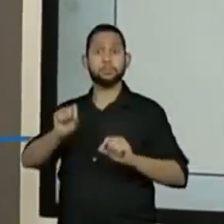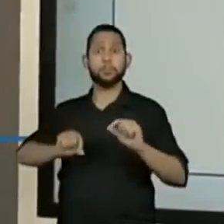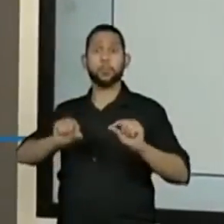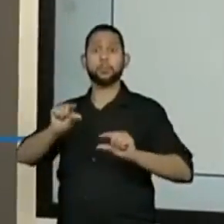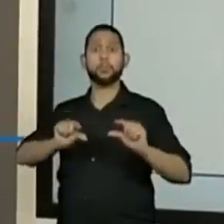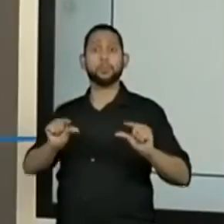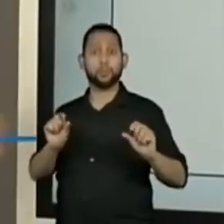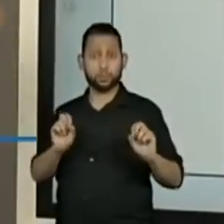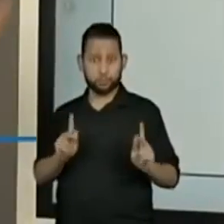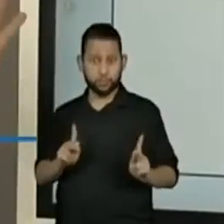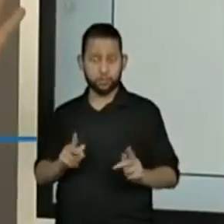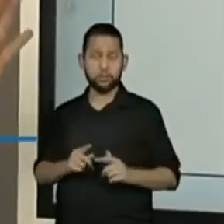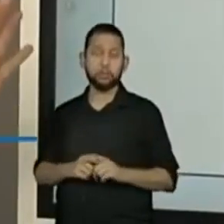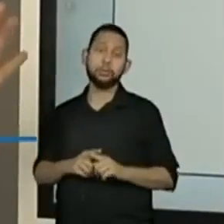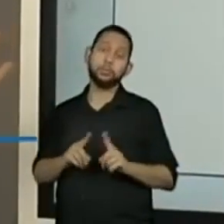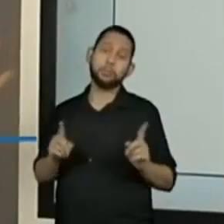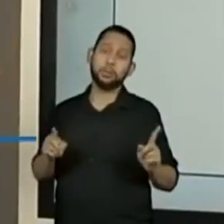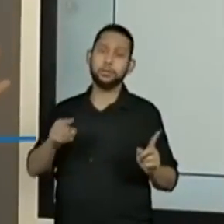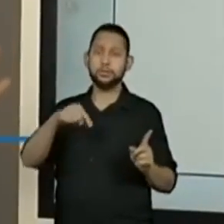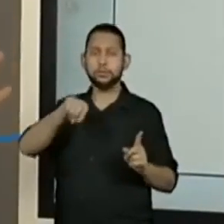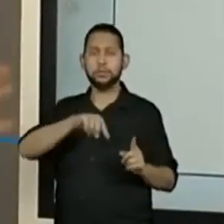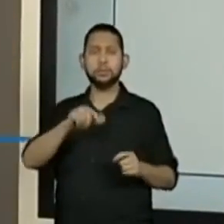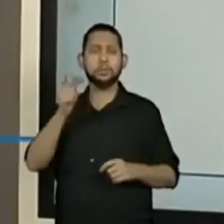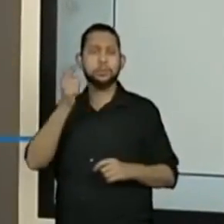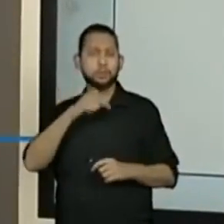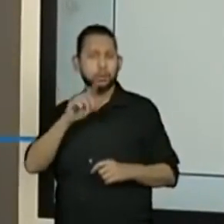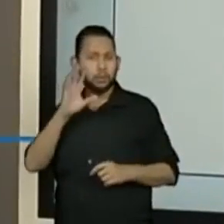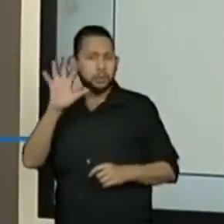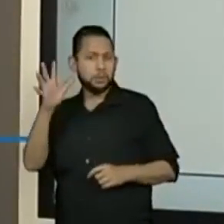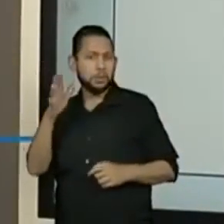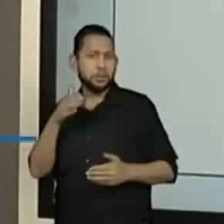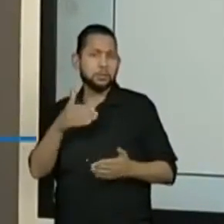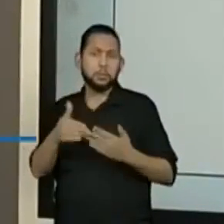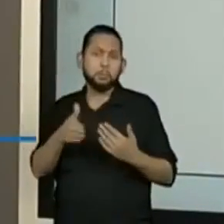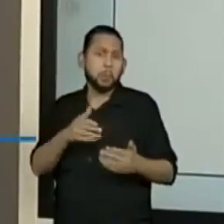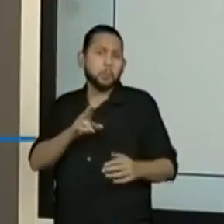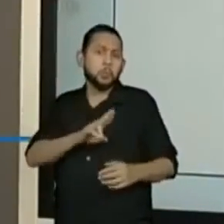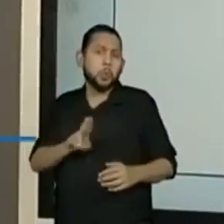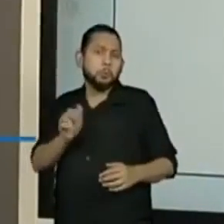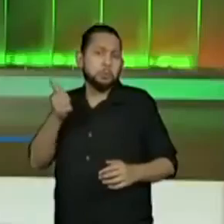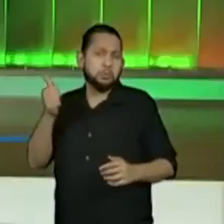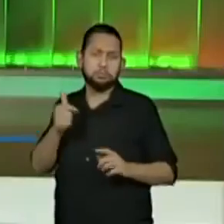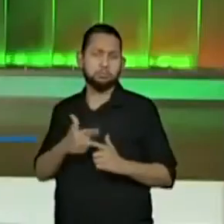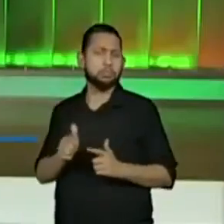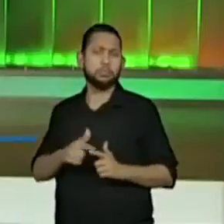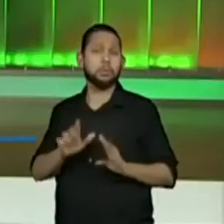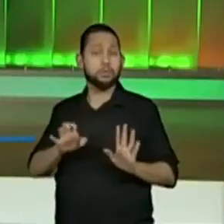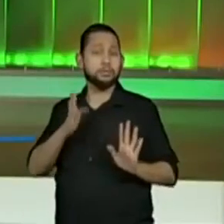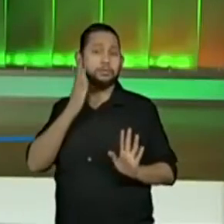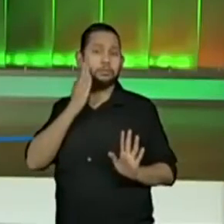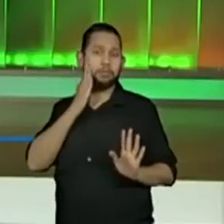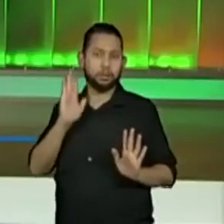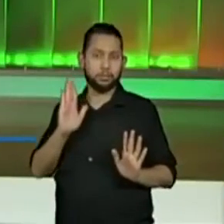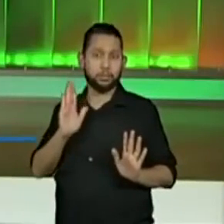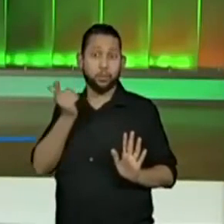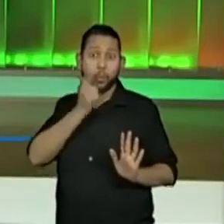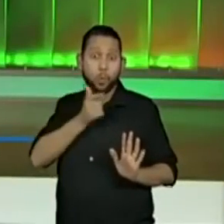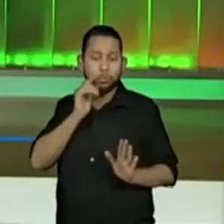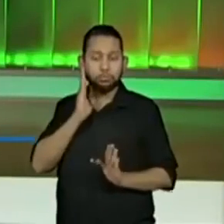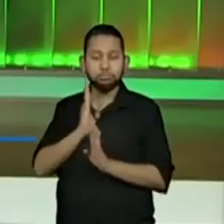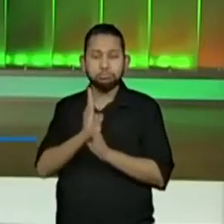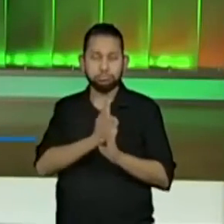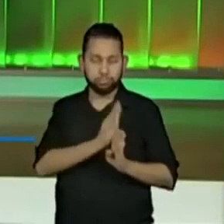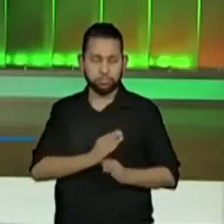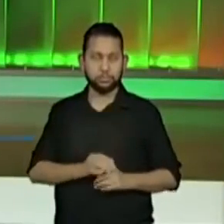Tá bom mas Vocês conseguem resolver não importa o nome do problema né Então olha só